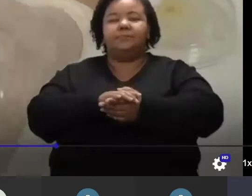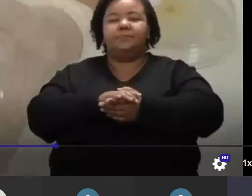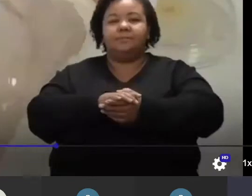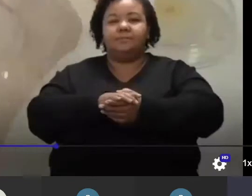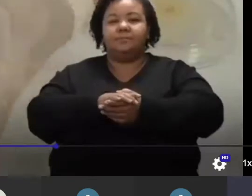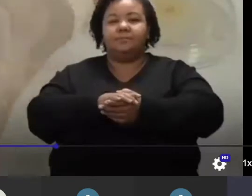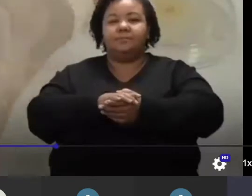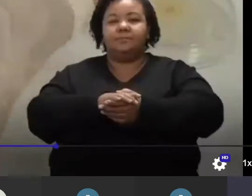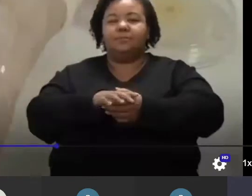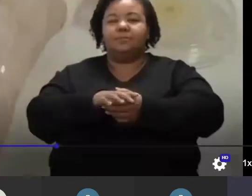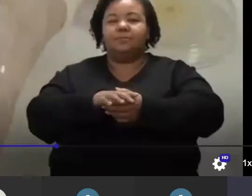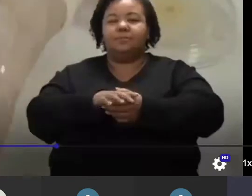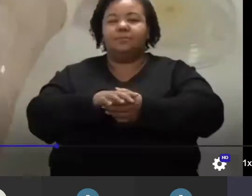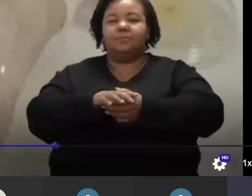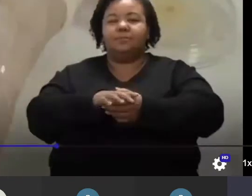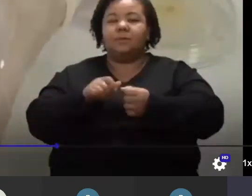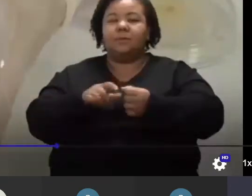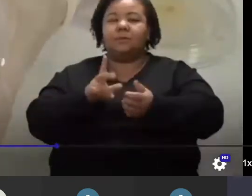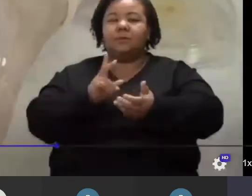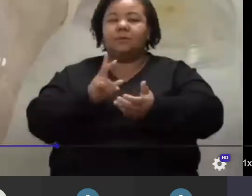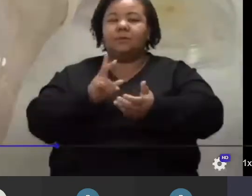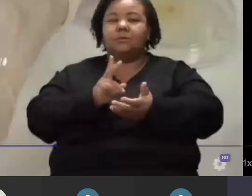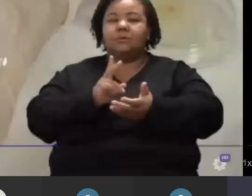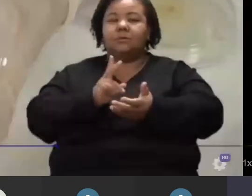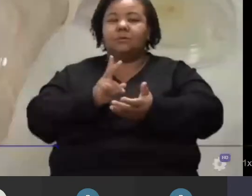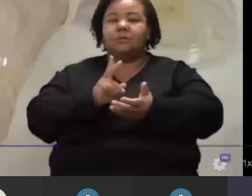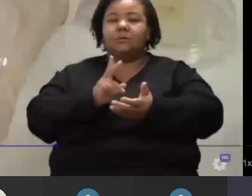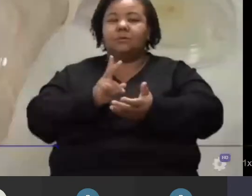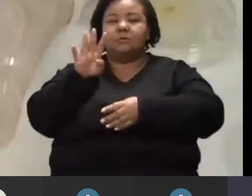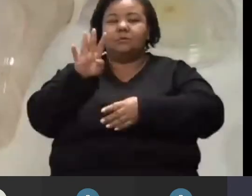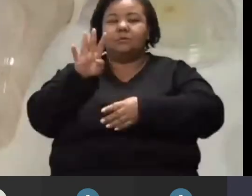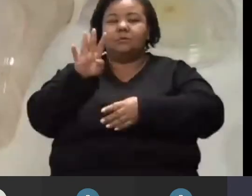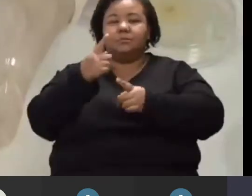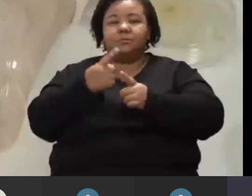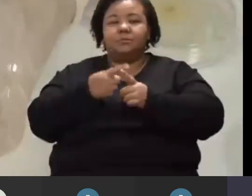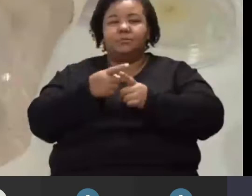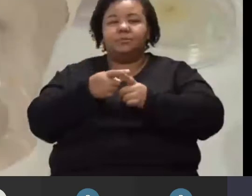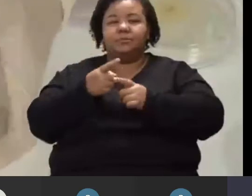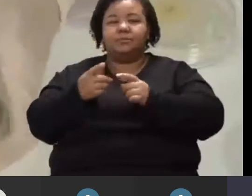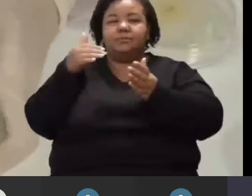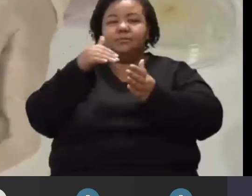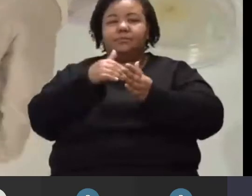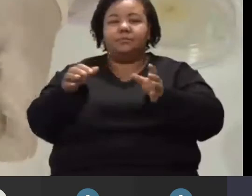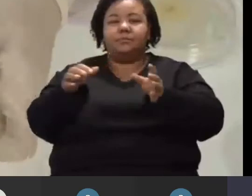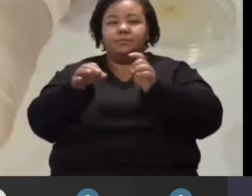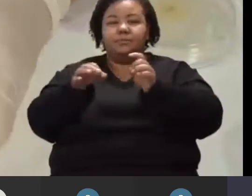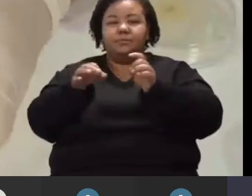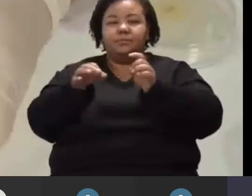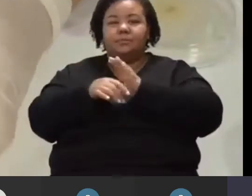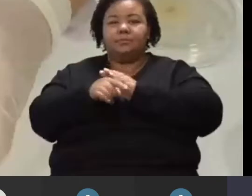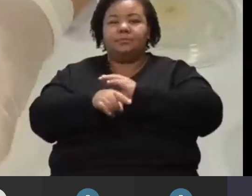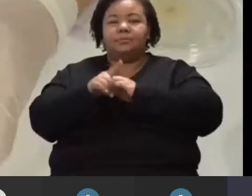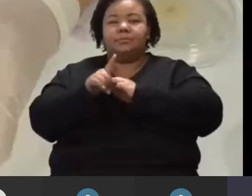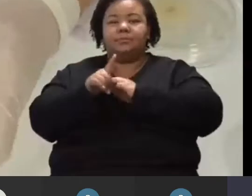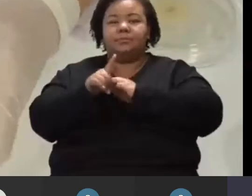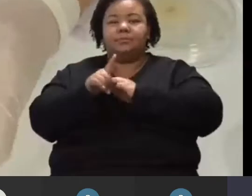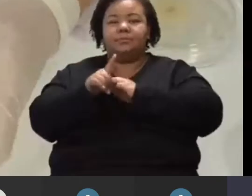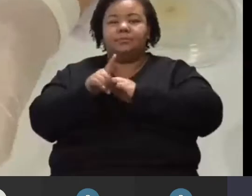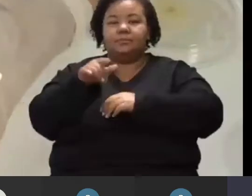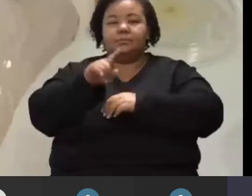vai fazendo esse movimento 4 vezes até você finalizar na